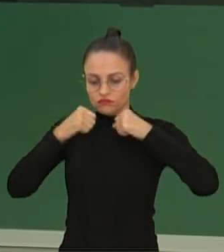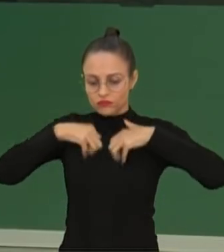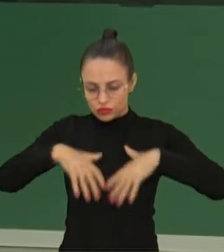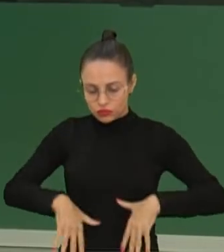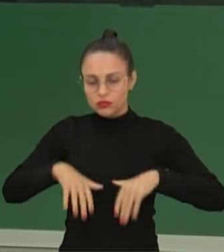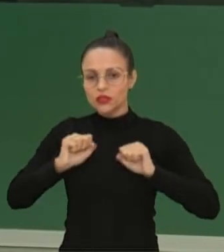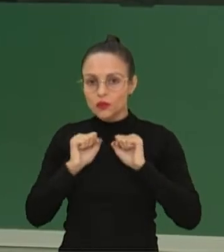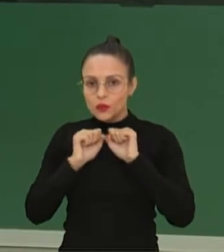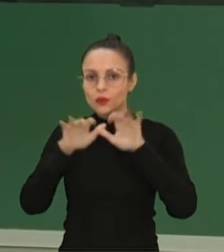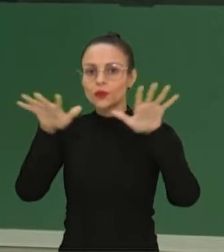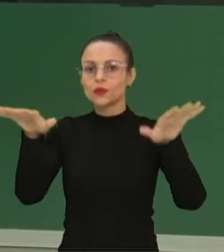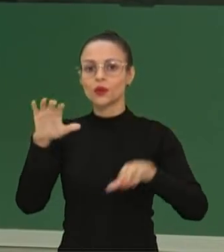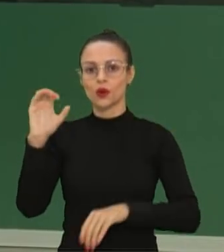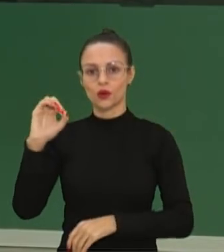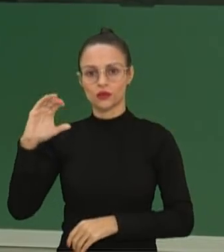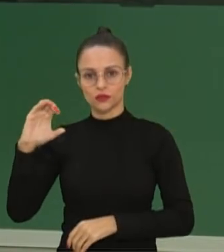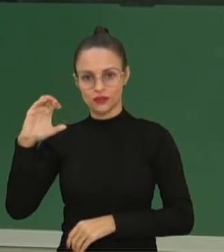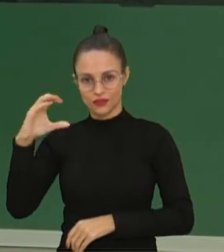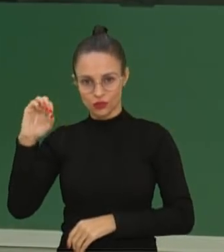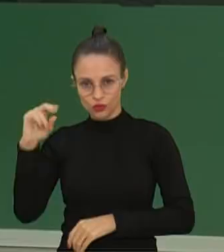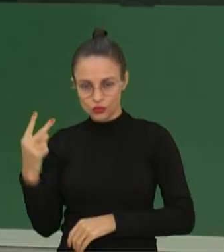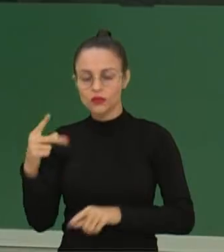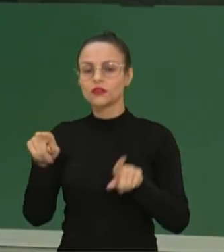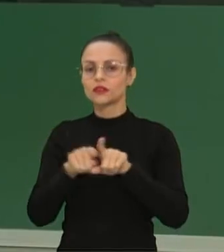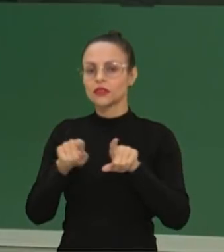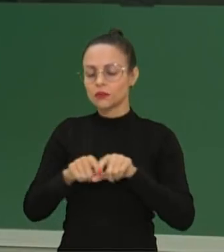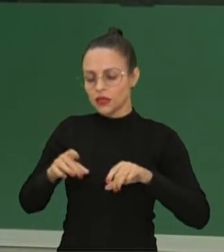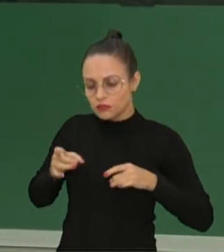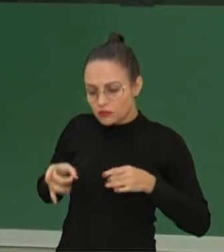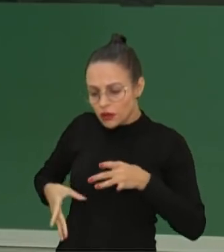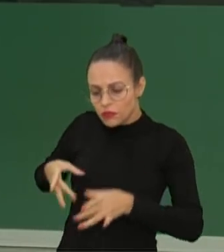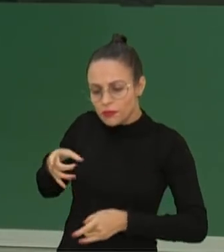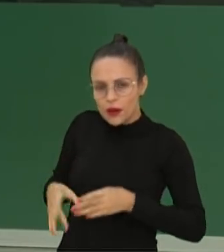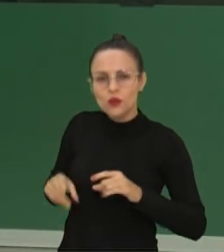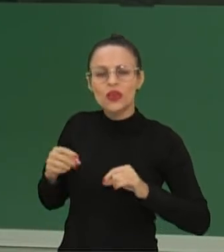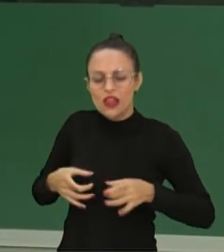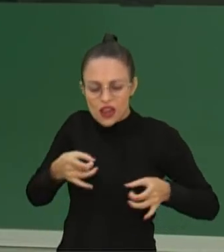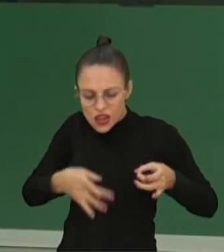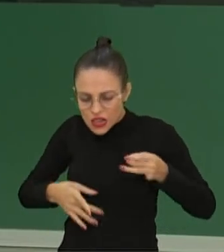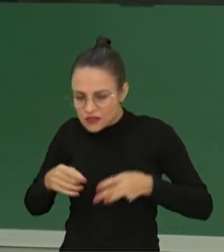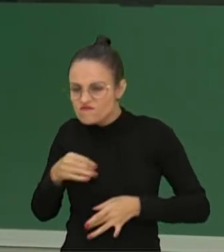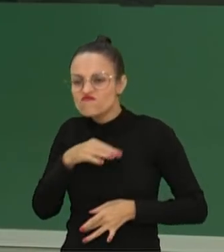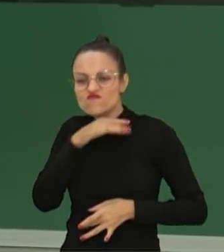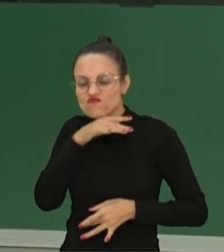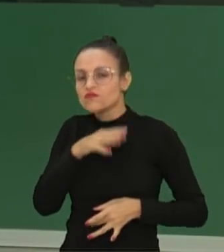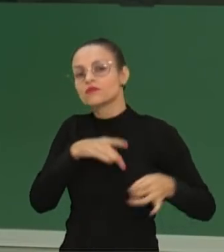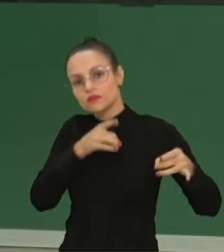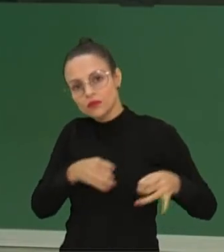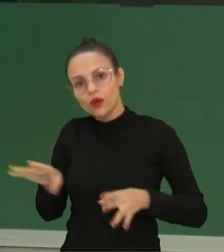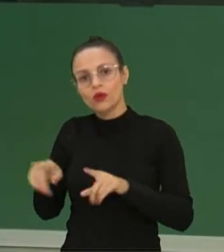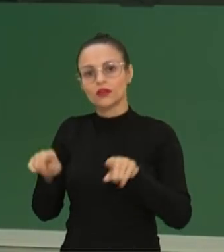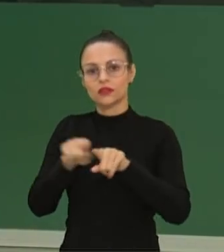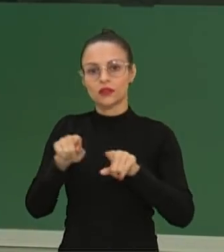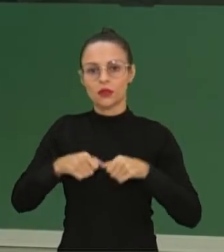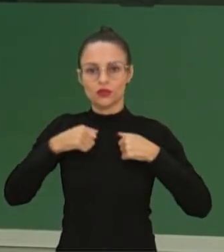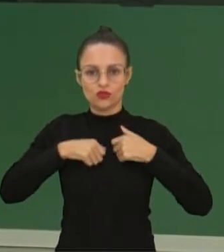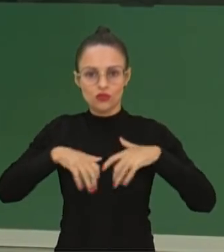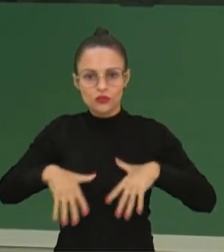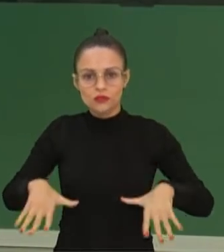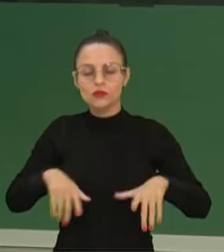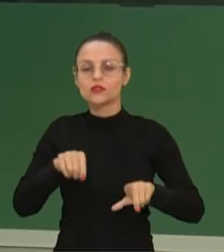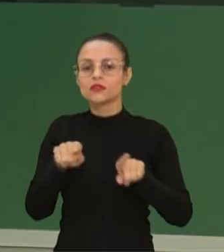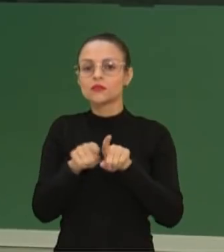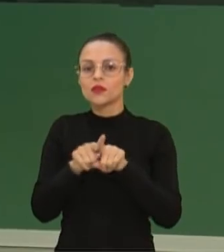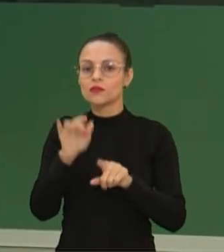gás carbônico, para retirar excretas, tudo aquilo que já não presta mais, né? Para distribuir, levar, por